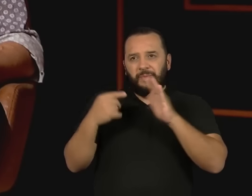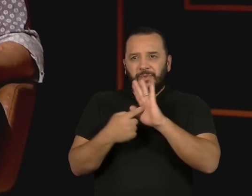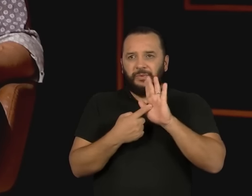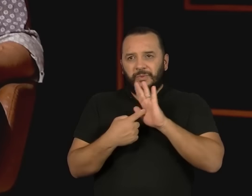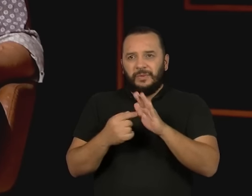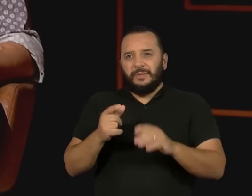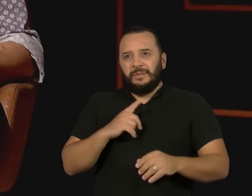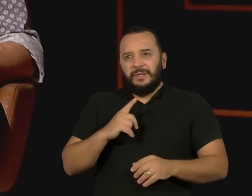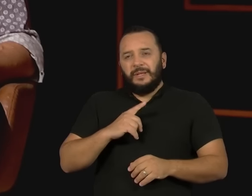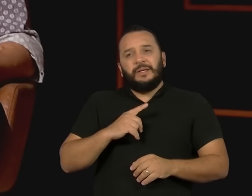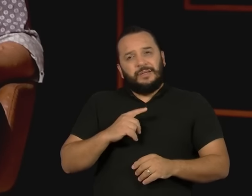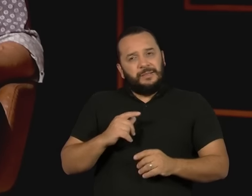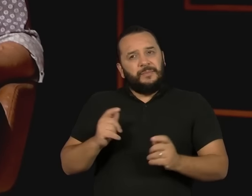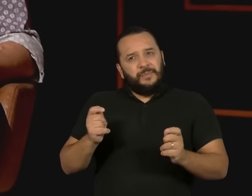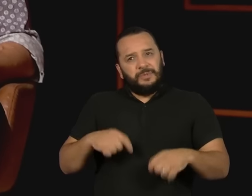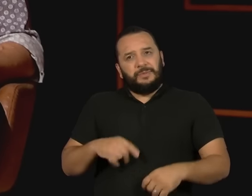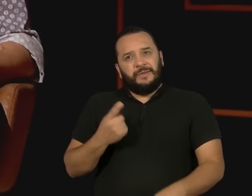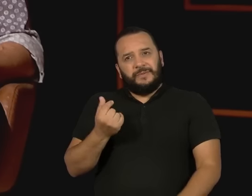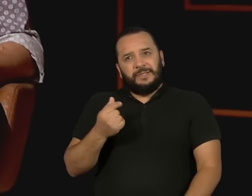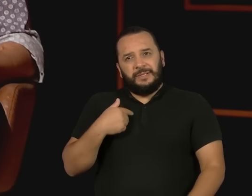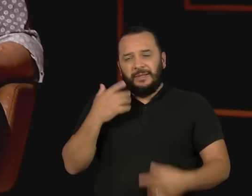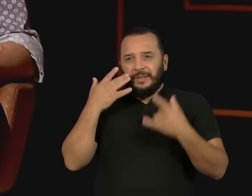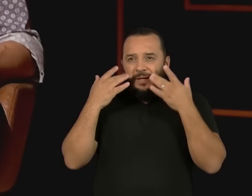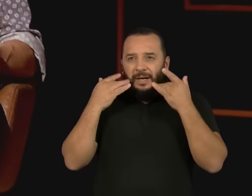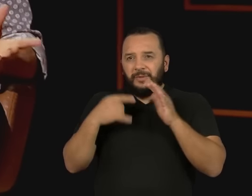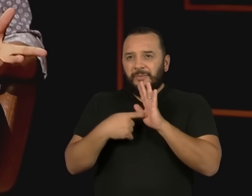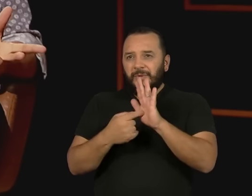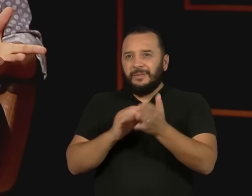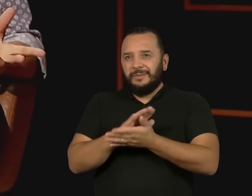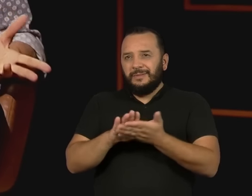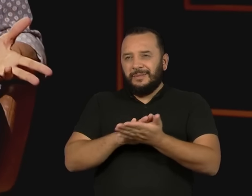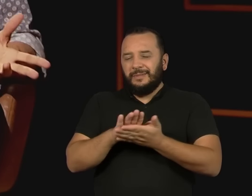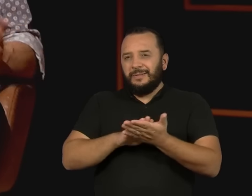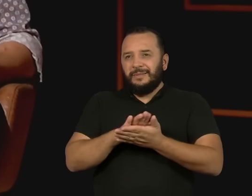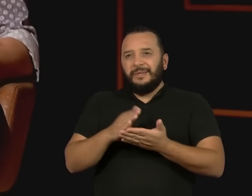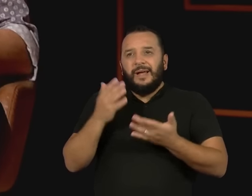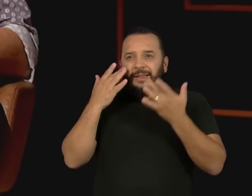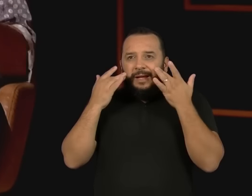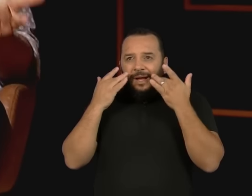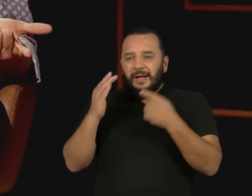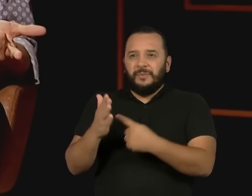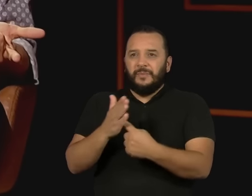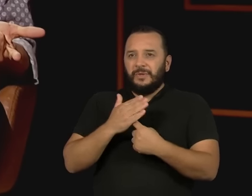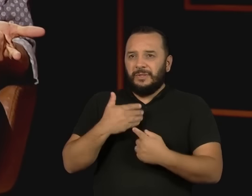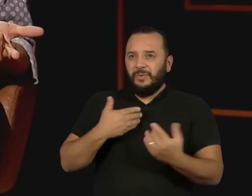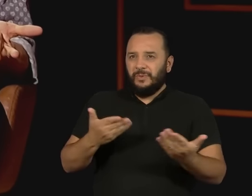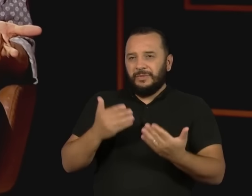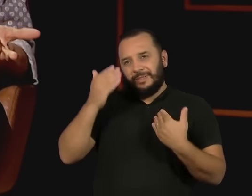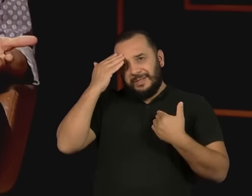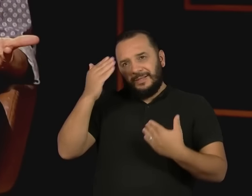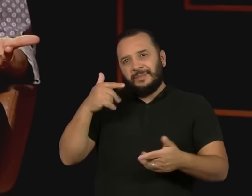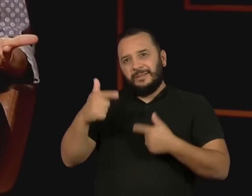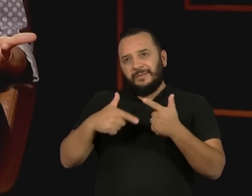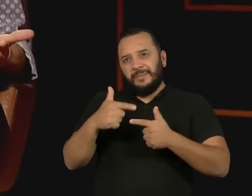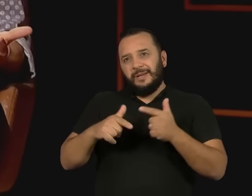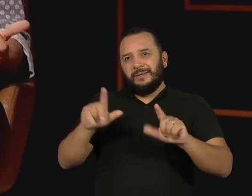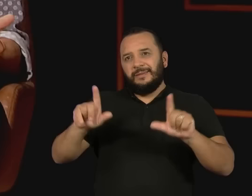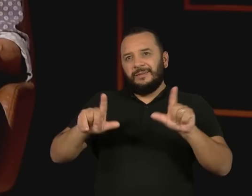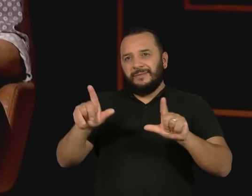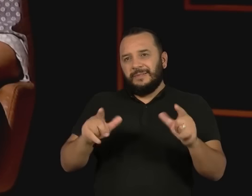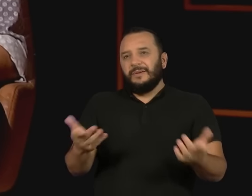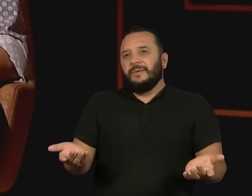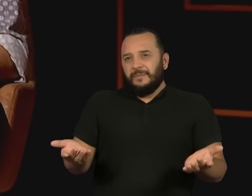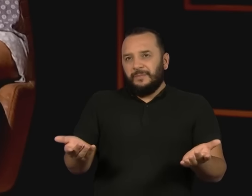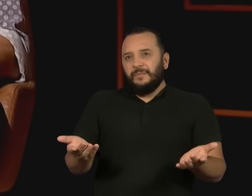algumas possibilidades financeiras que o teatro não me dava e que o teatro só me dá hoje, graças também ao meu trabalho na televisão, que traz o público